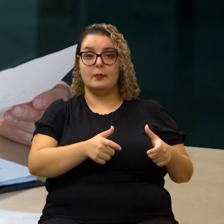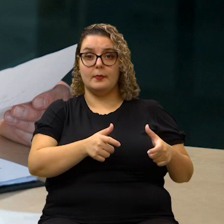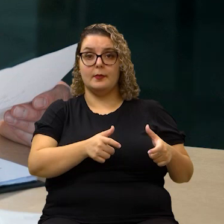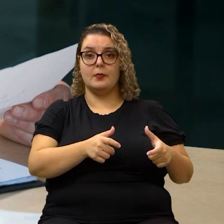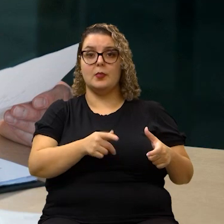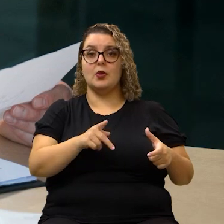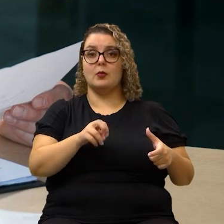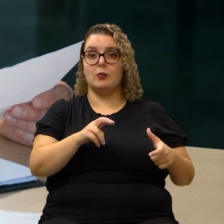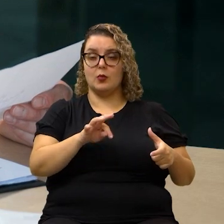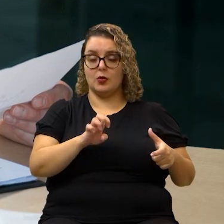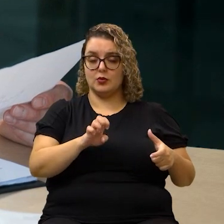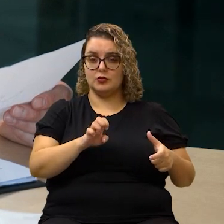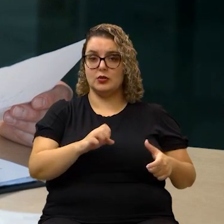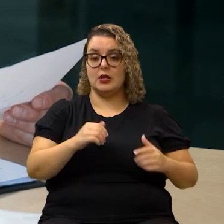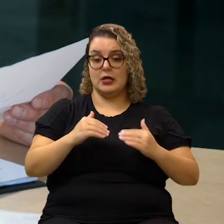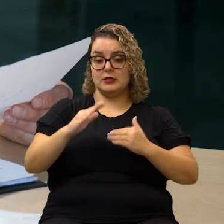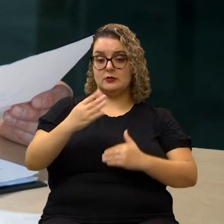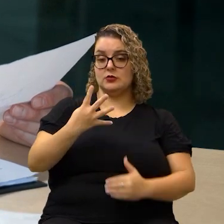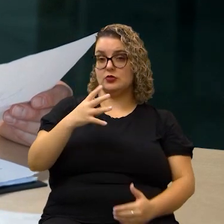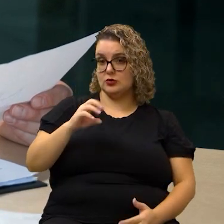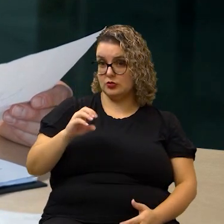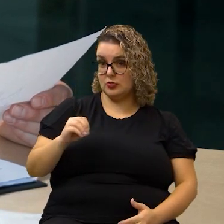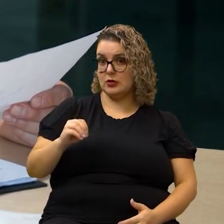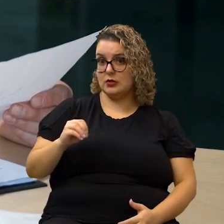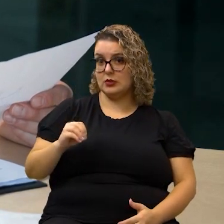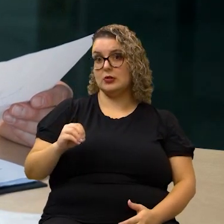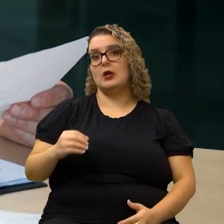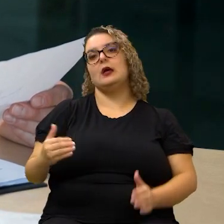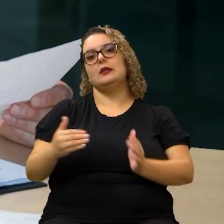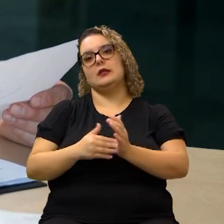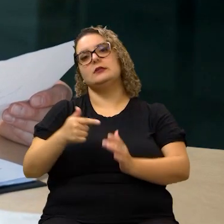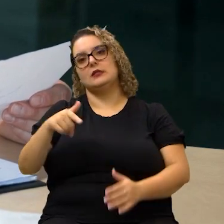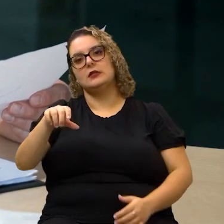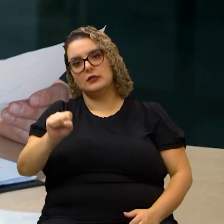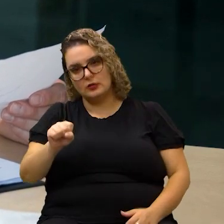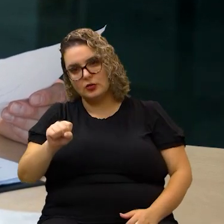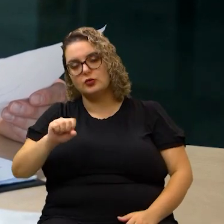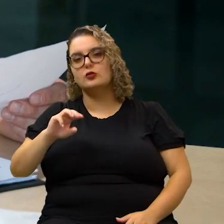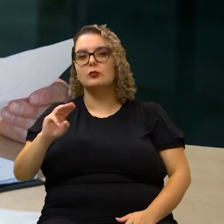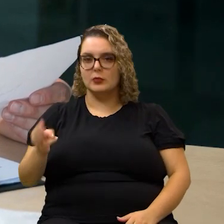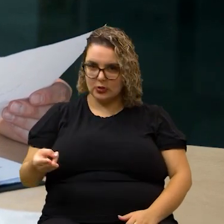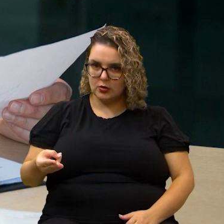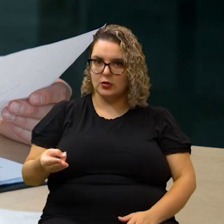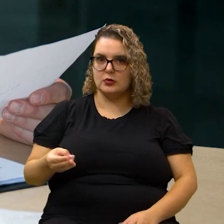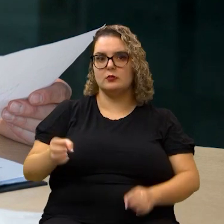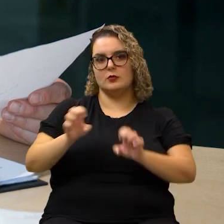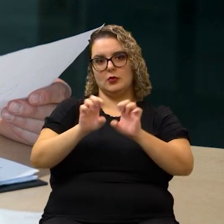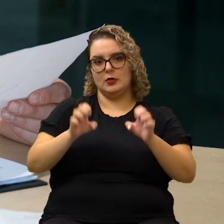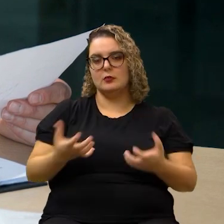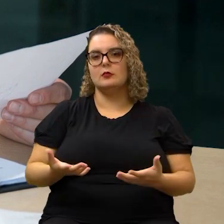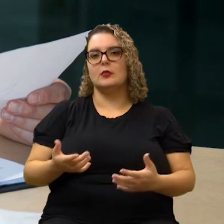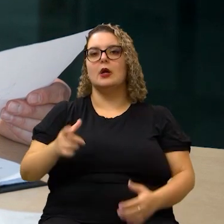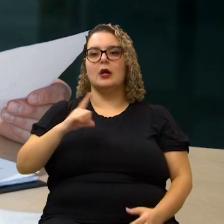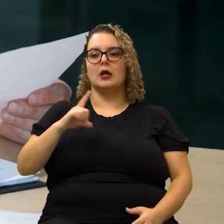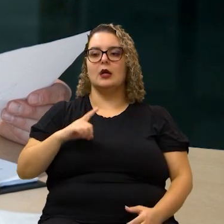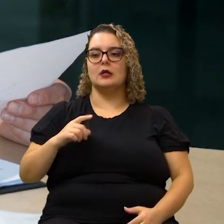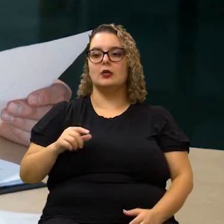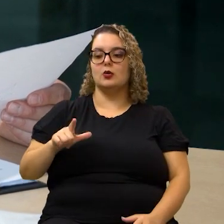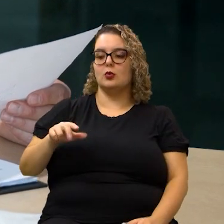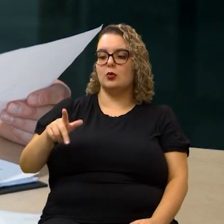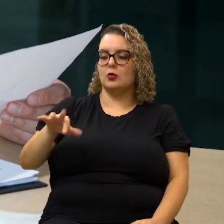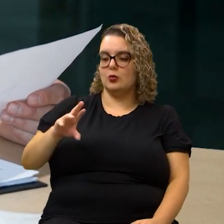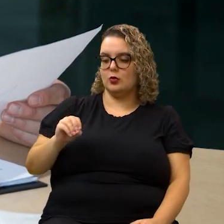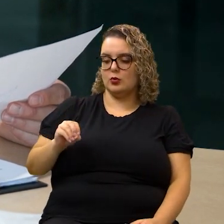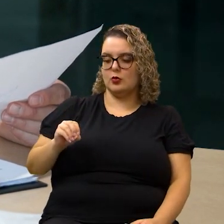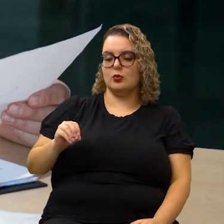E acima dos 4 milhões e 800 até 78 milhões, aí já é uma empresa maior, estruturada, nós temos aí a tributação pelo lucro presumido.